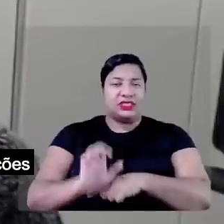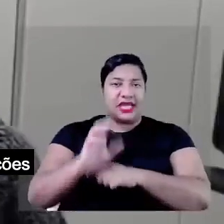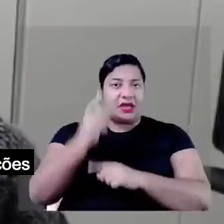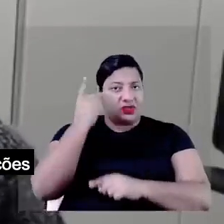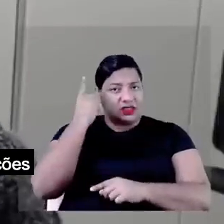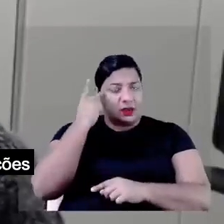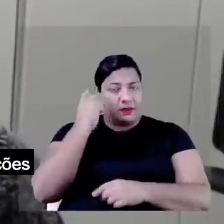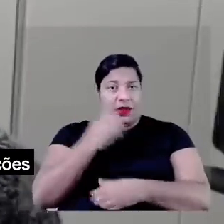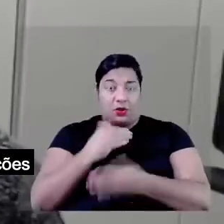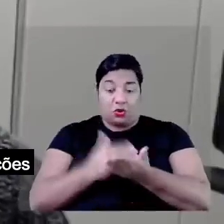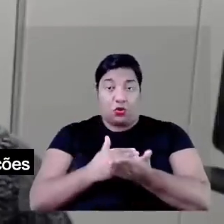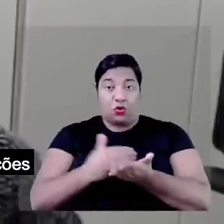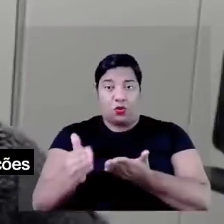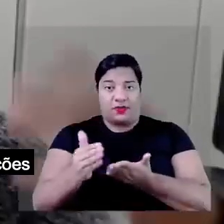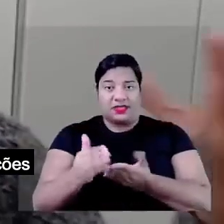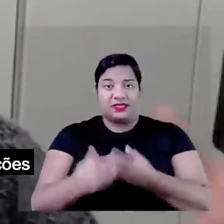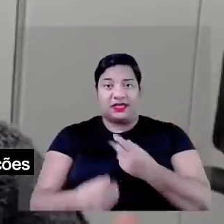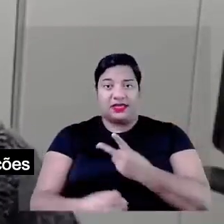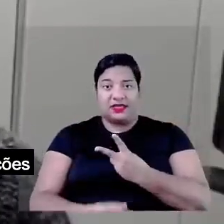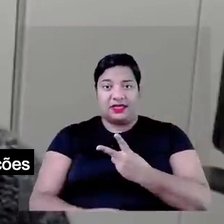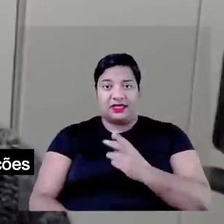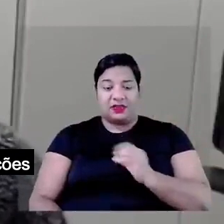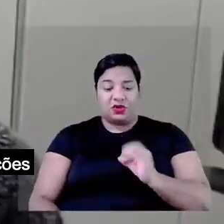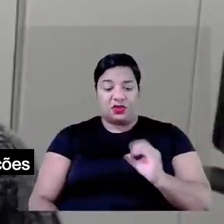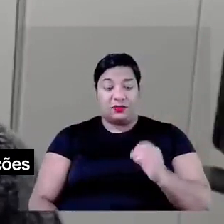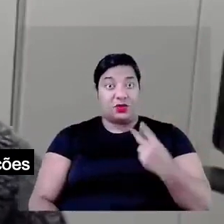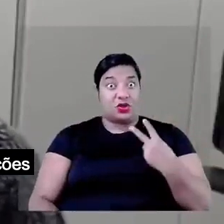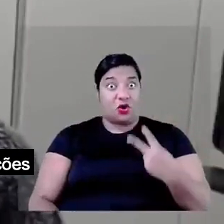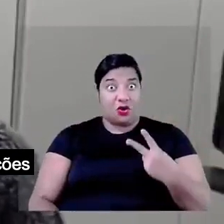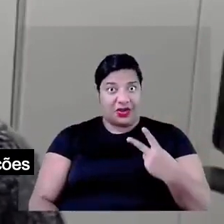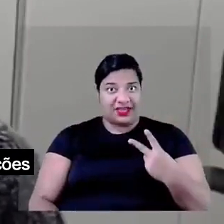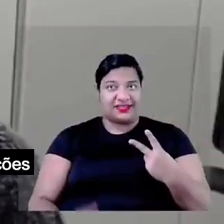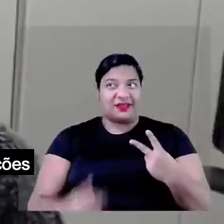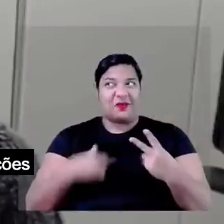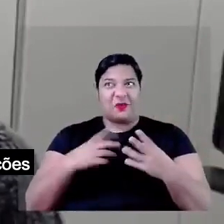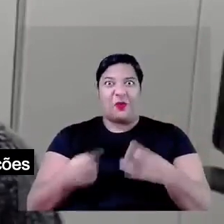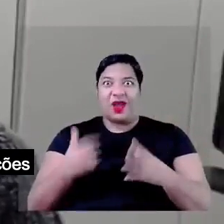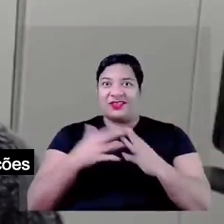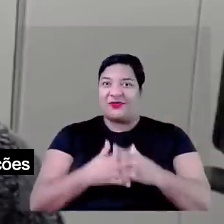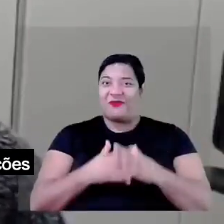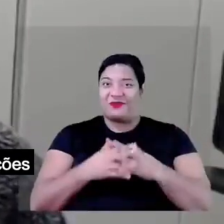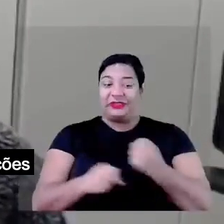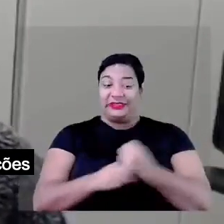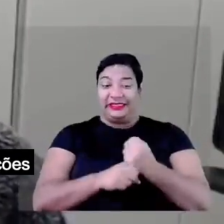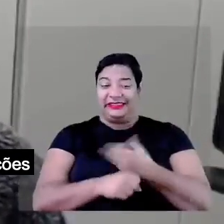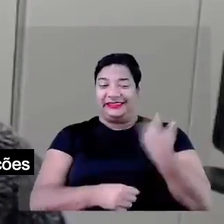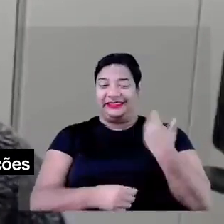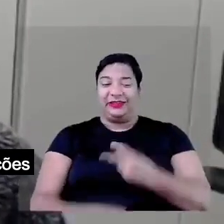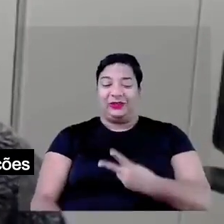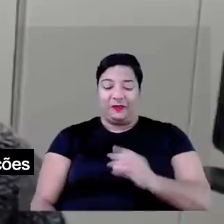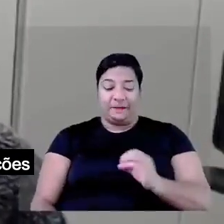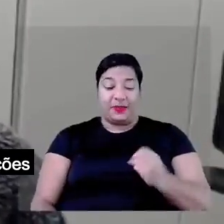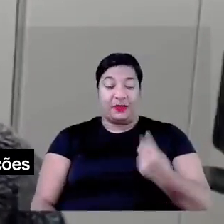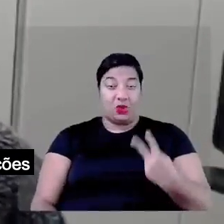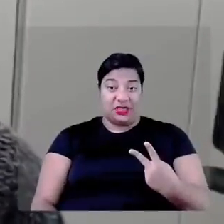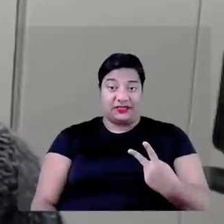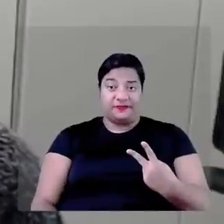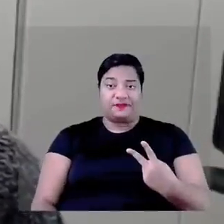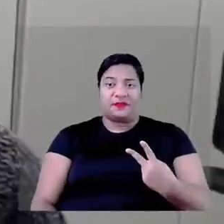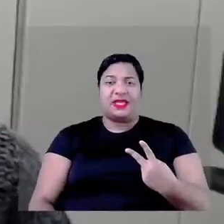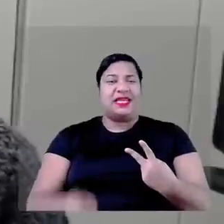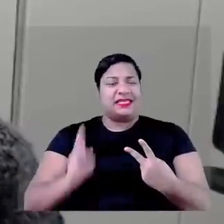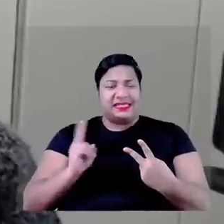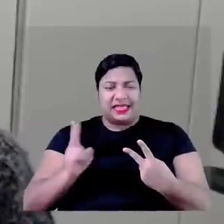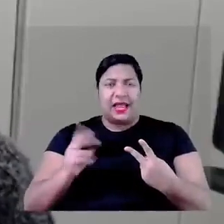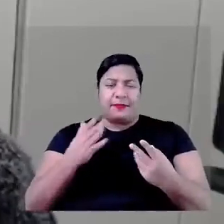2012. Não, 2002, gente, é tanto tempo que eu já estou até perdendo a conta. E trabalho desde sempre com o tema de licitações e